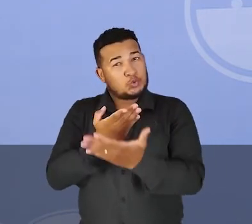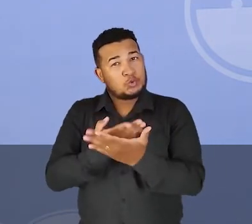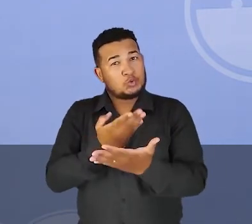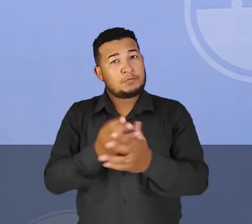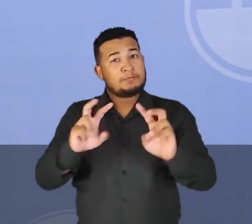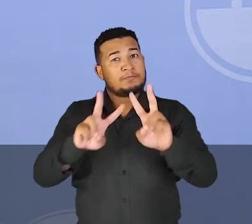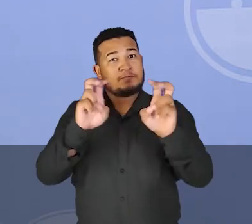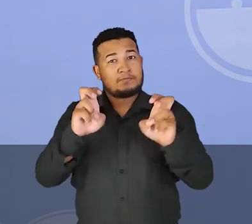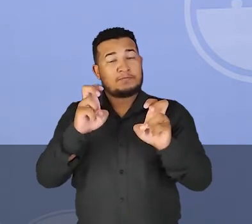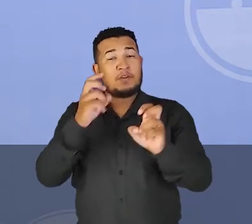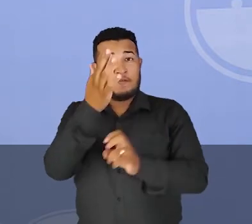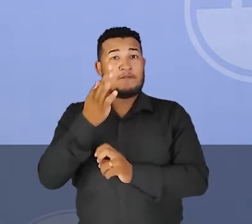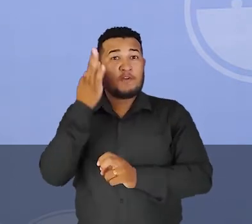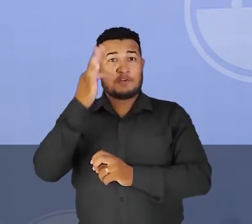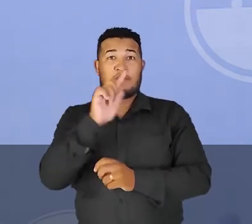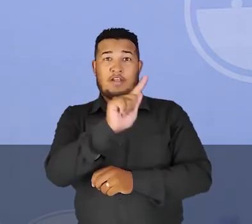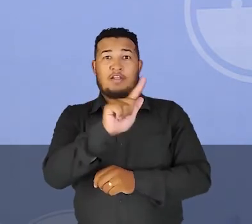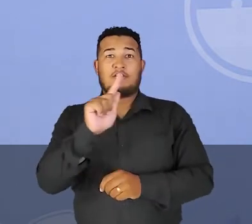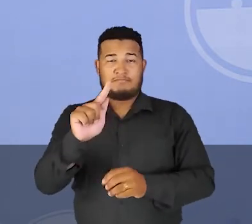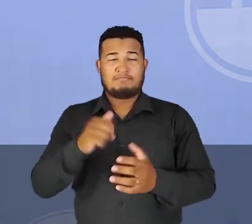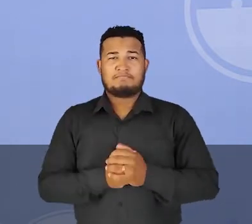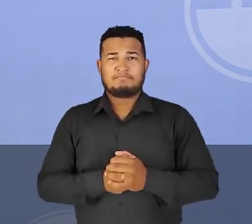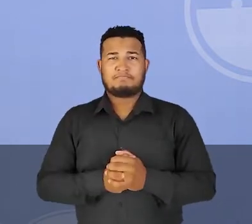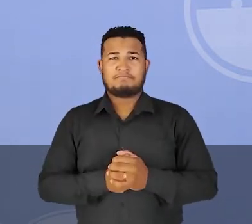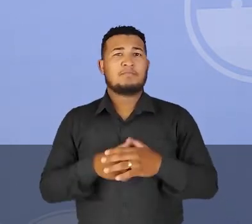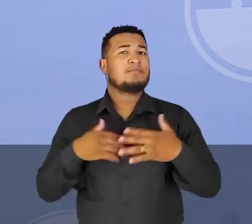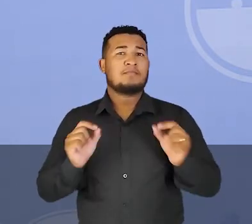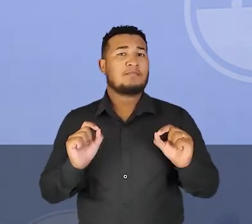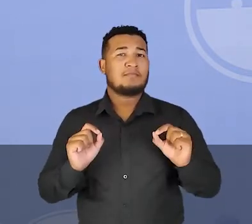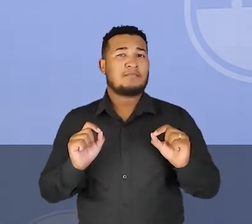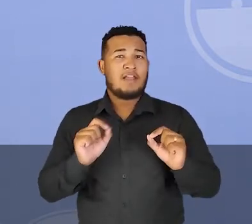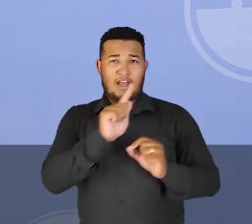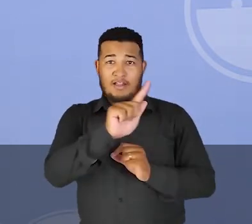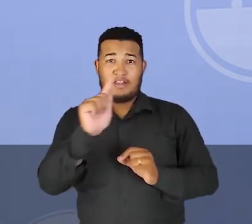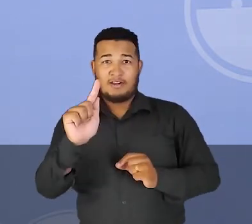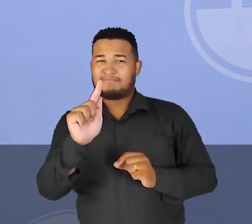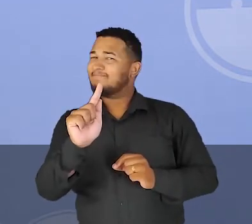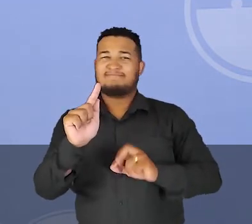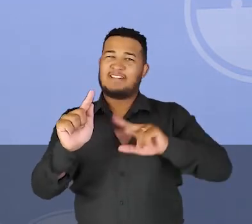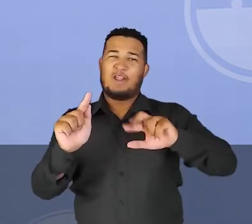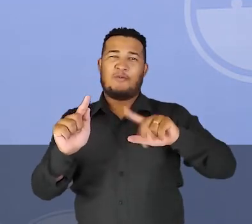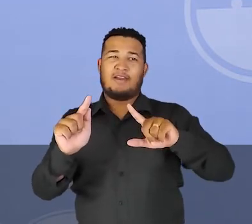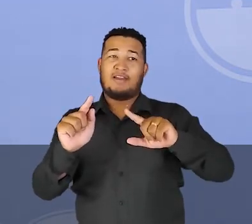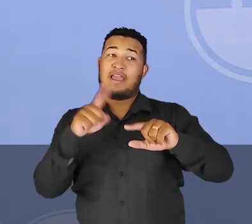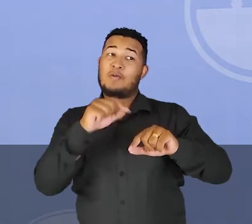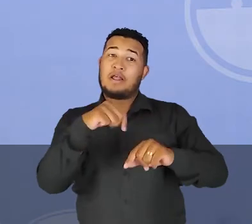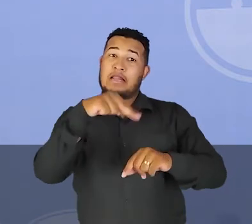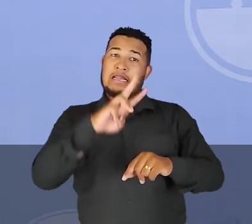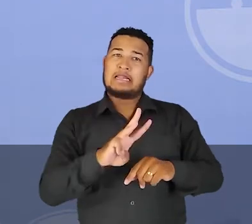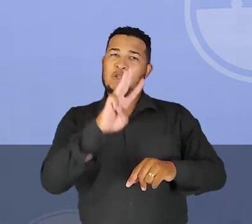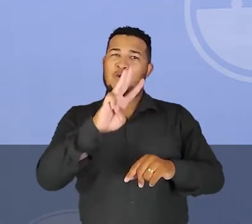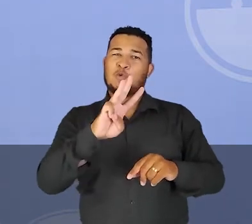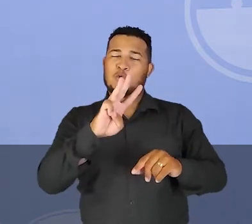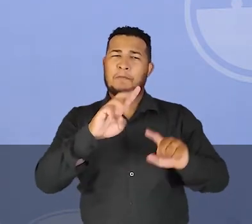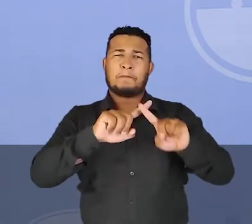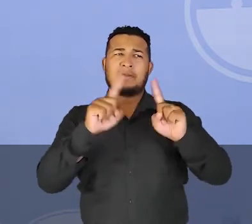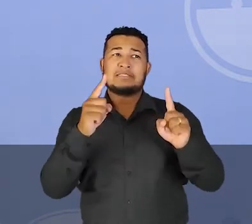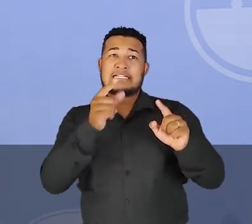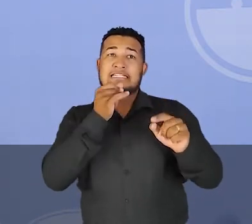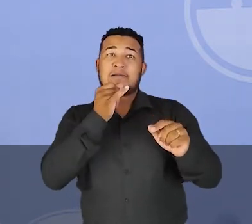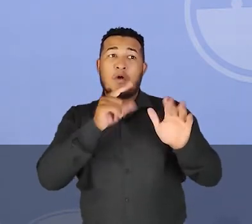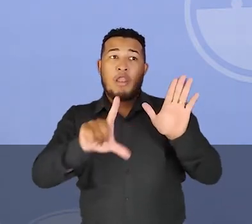sobre este filósofo. Que filósofo? Newton. porque a primeira lei pertence a Newton. Agora, por